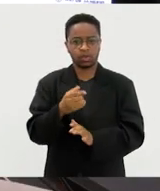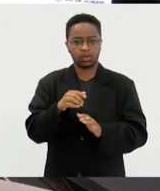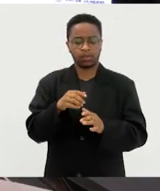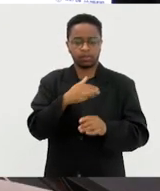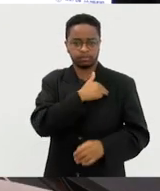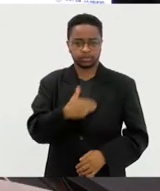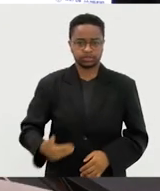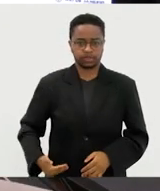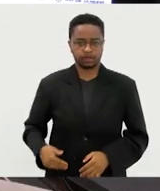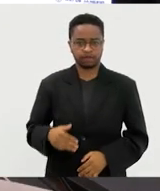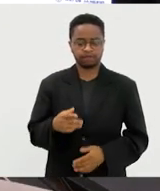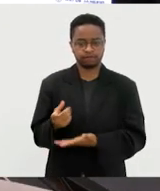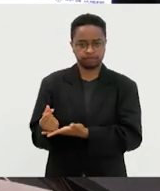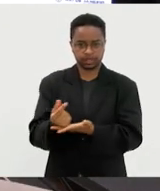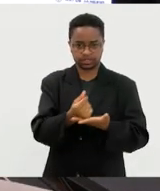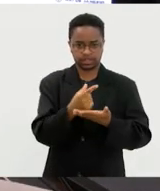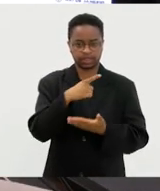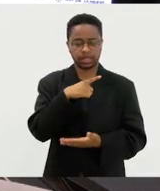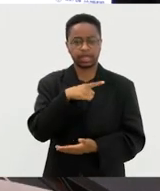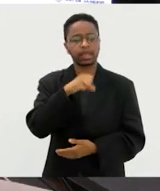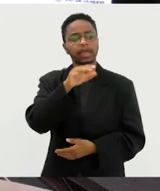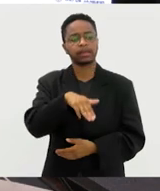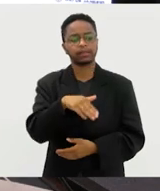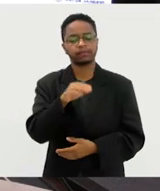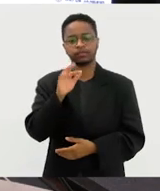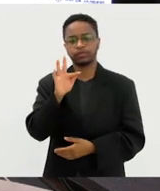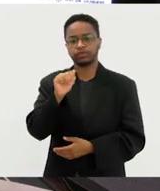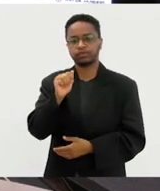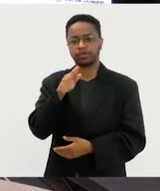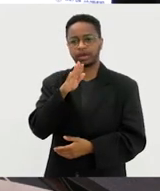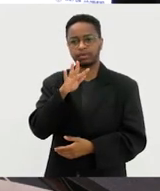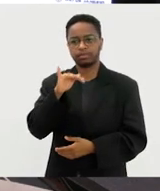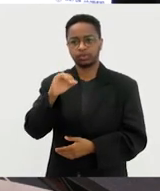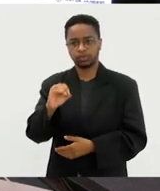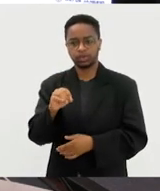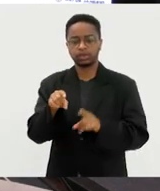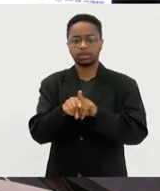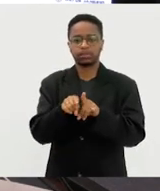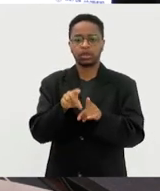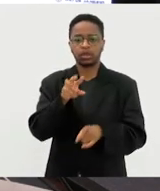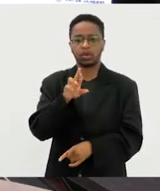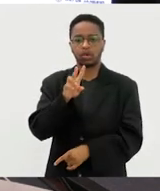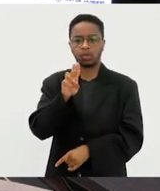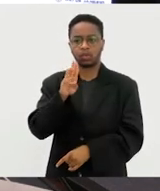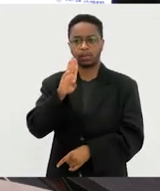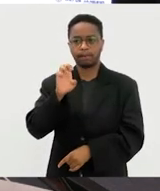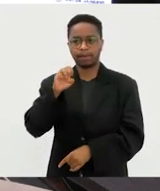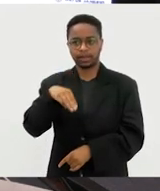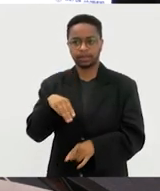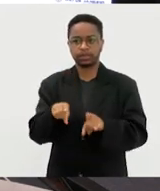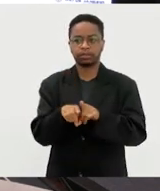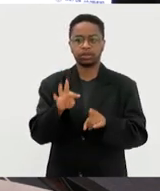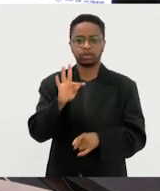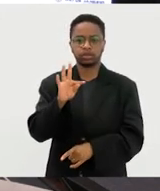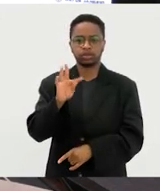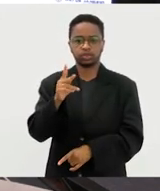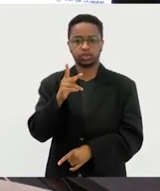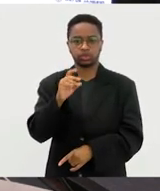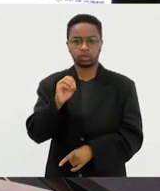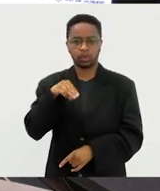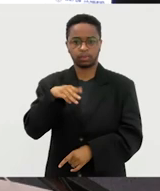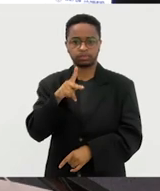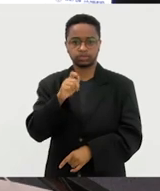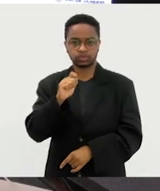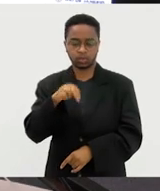hein? Temos o Fábio Berbicário. Temos o Reuben, temos o Thompson. A gente podia chamar eles para